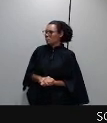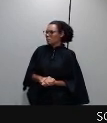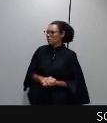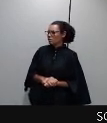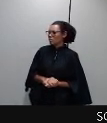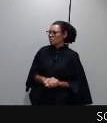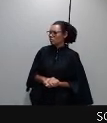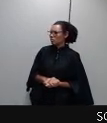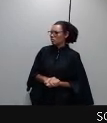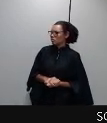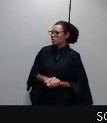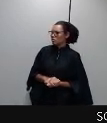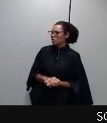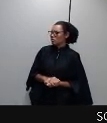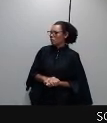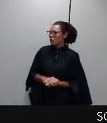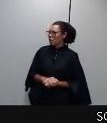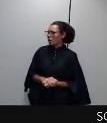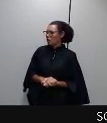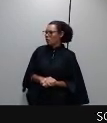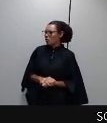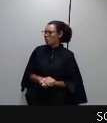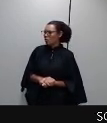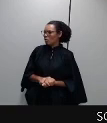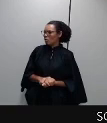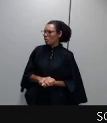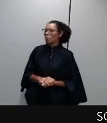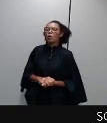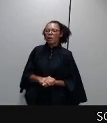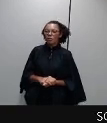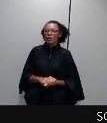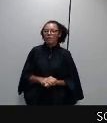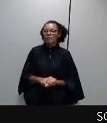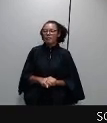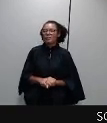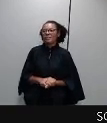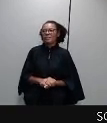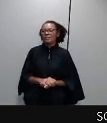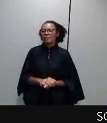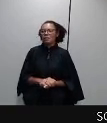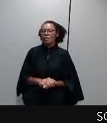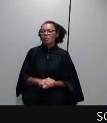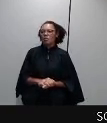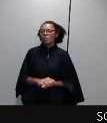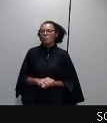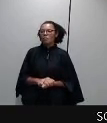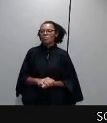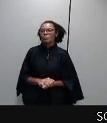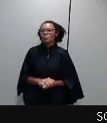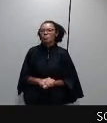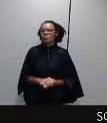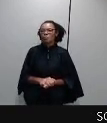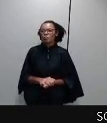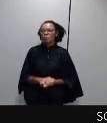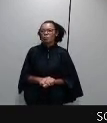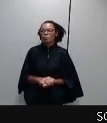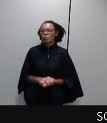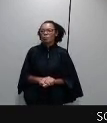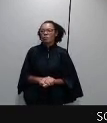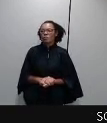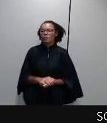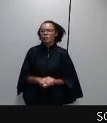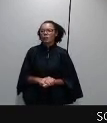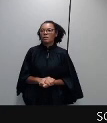o castelo de prevenção de relator na cor de origem e aí no item